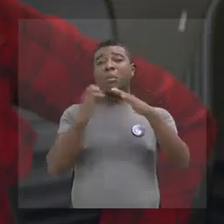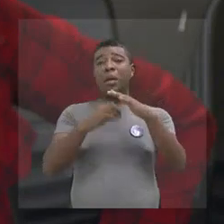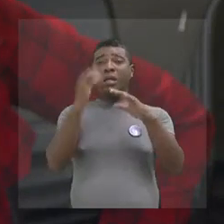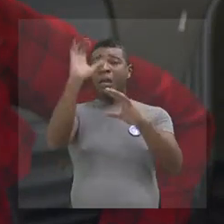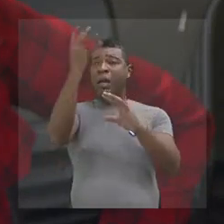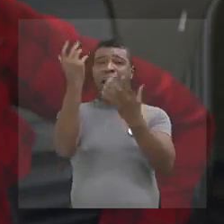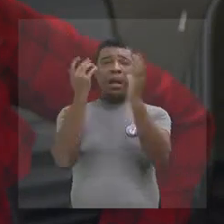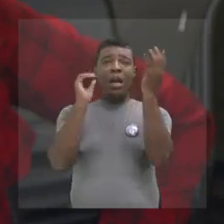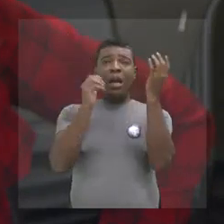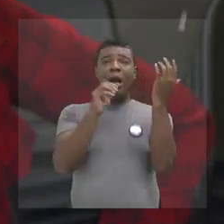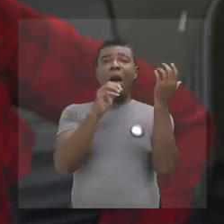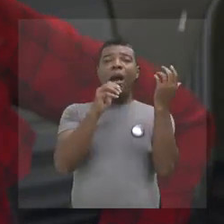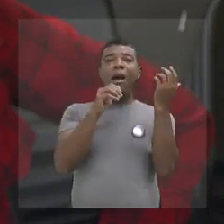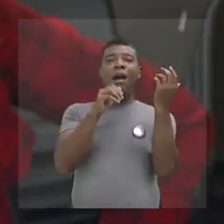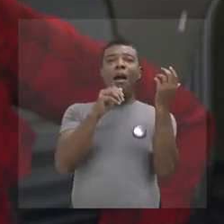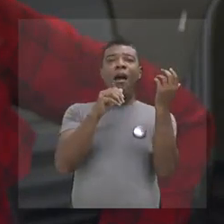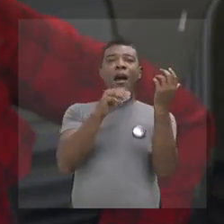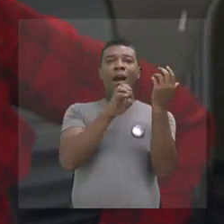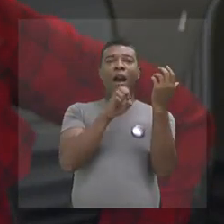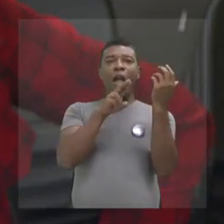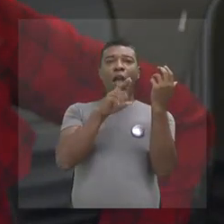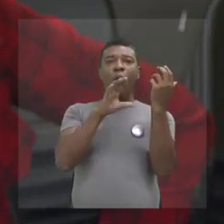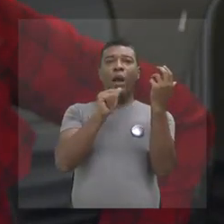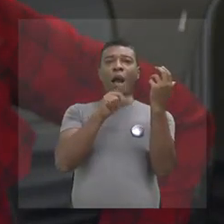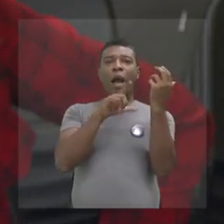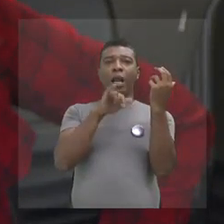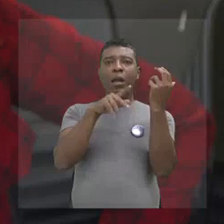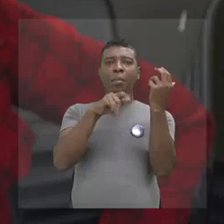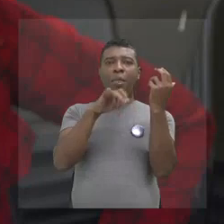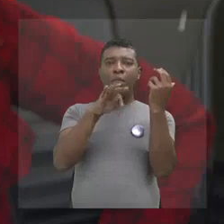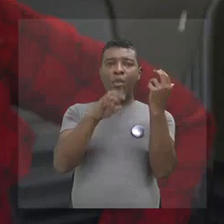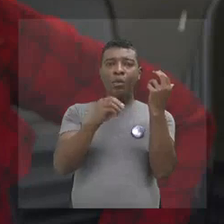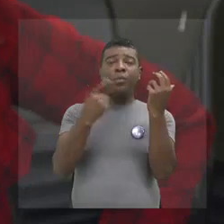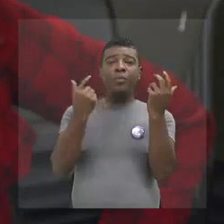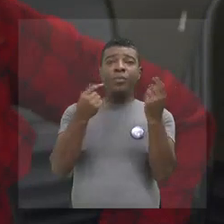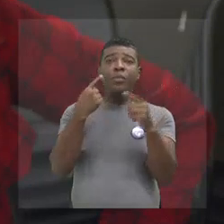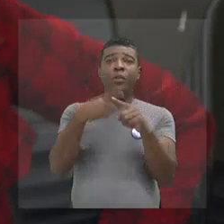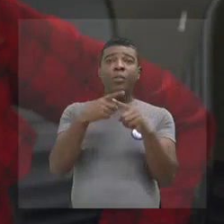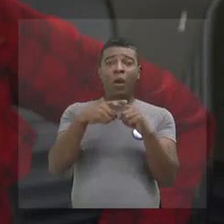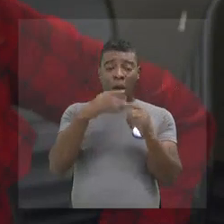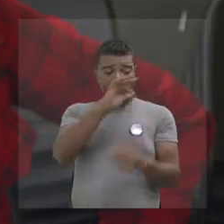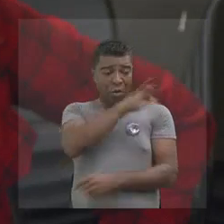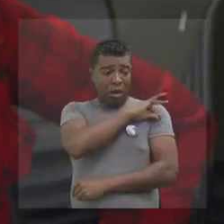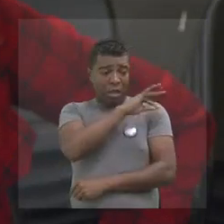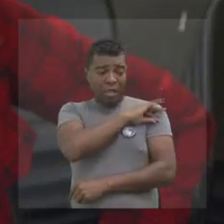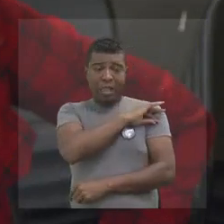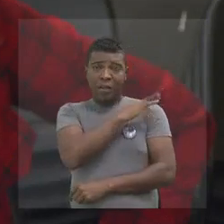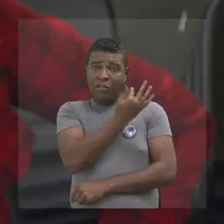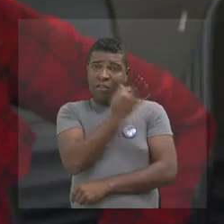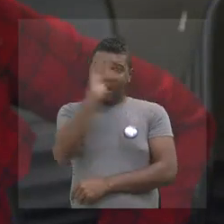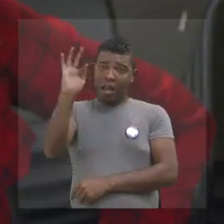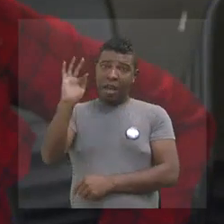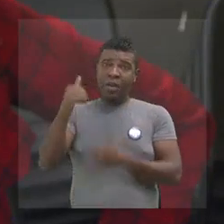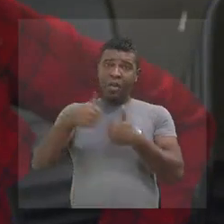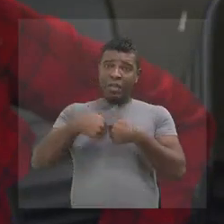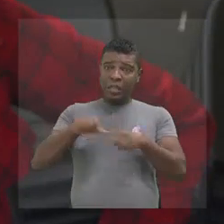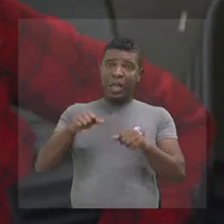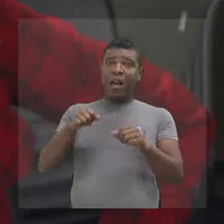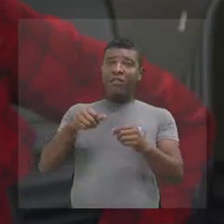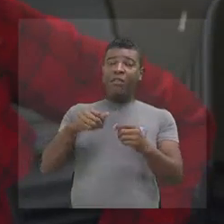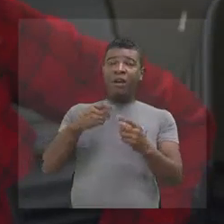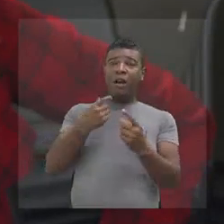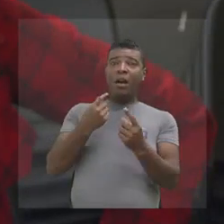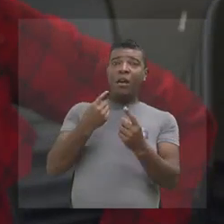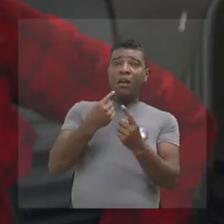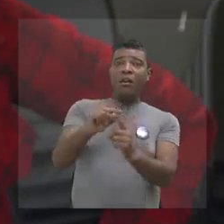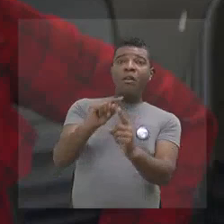Rio Rancho é que esses fim de semana Inclusive a polícia federal estava oprimindo os Gerais denúncia que